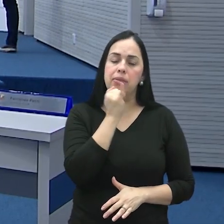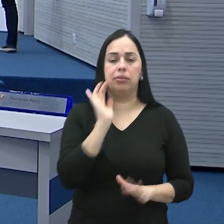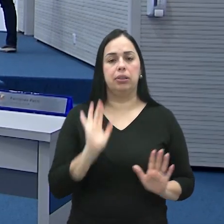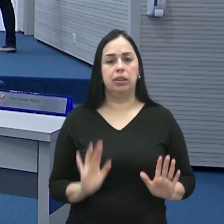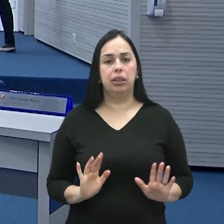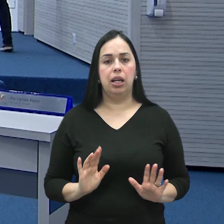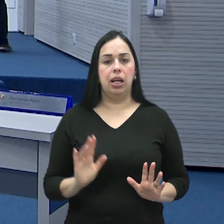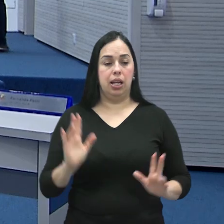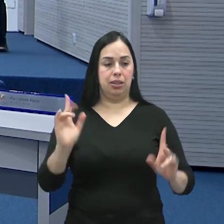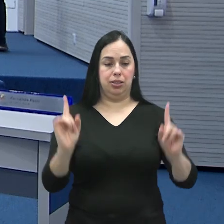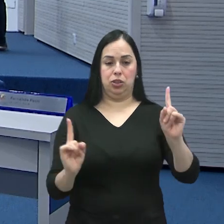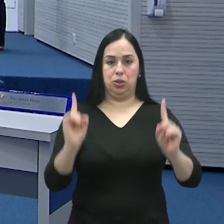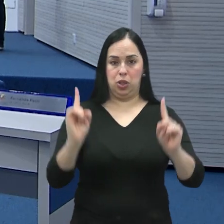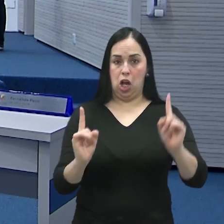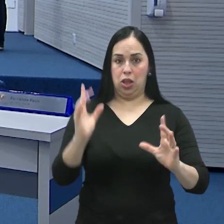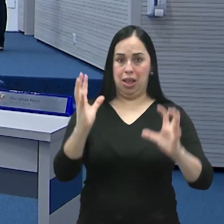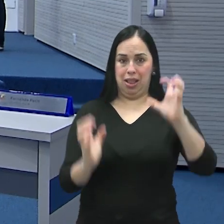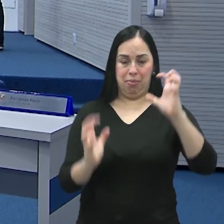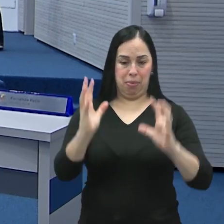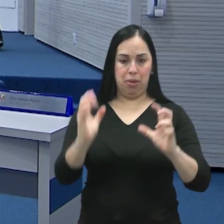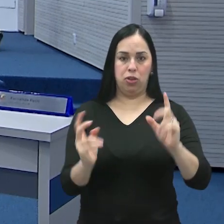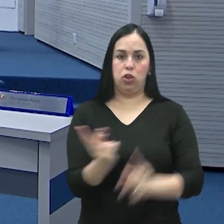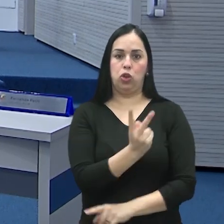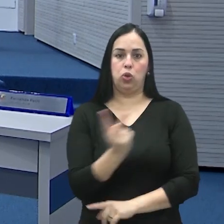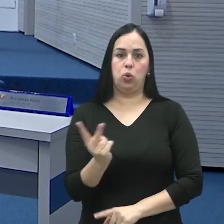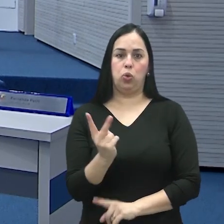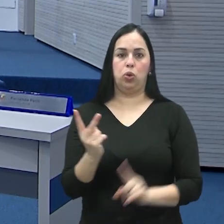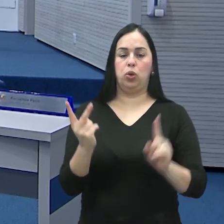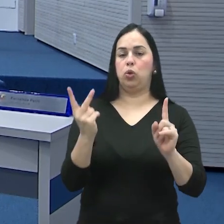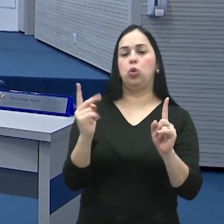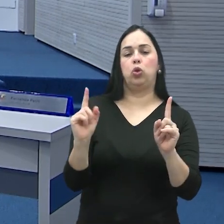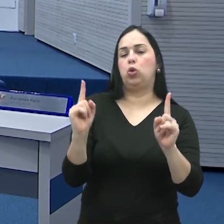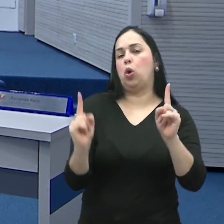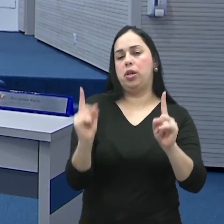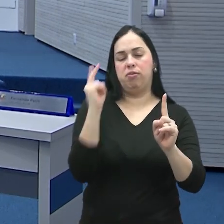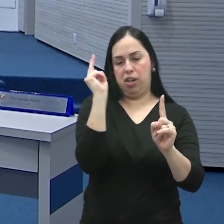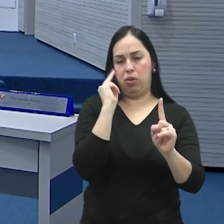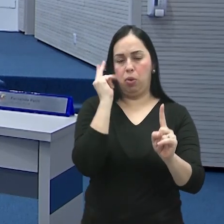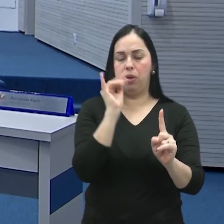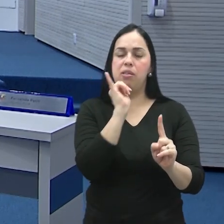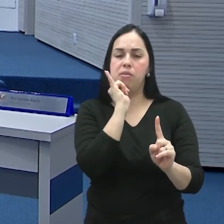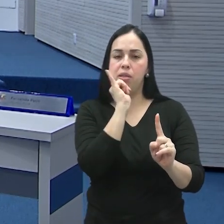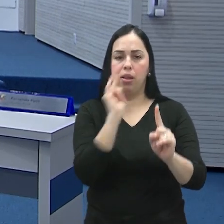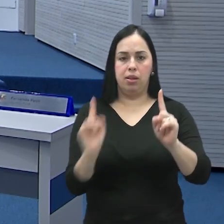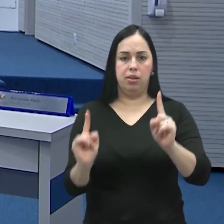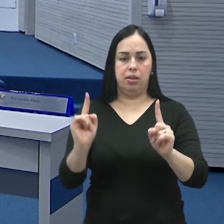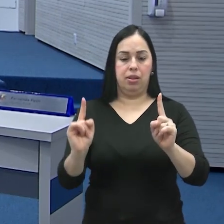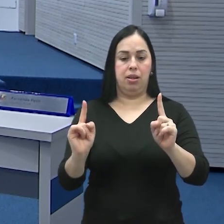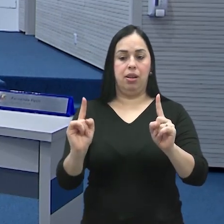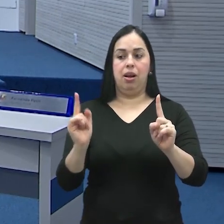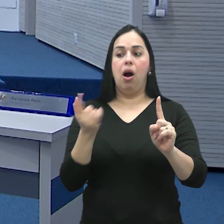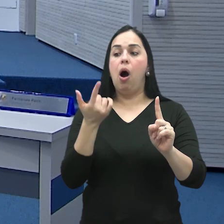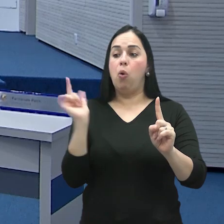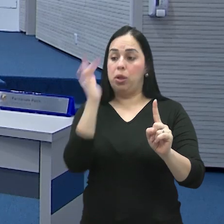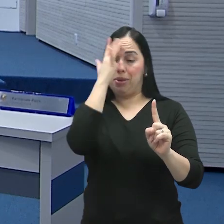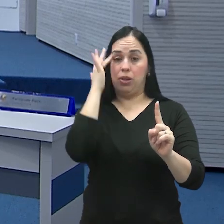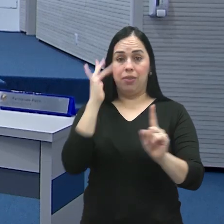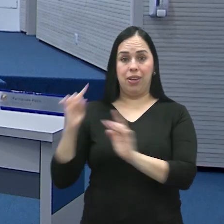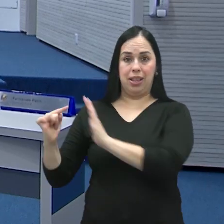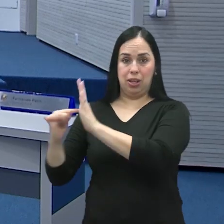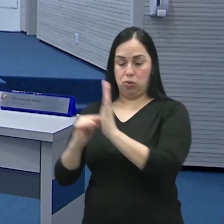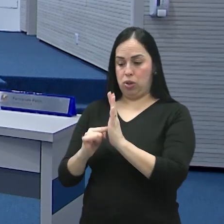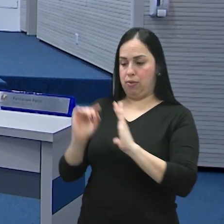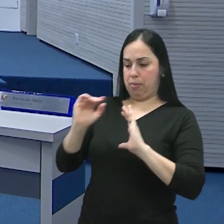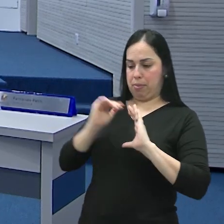Vamos supor, teve uma briga aqui no plenário entre 1, 2 ou 3 vereadores. Alguém vai fazer essa denúncia